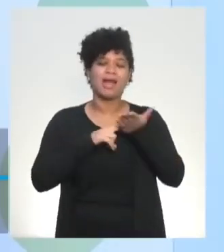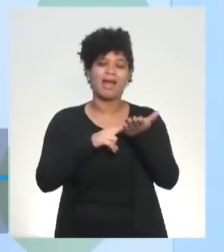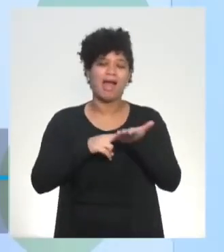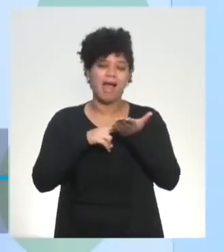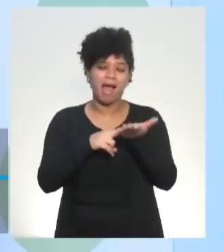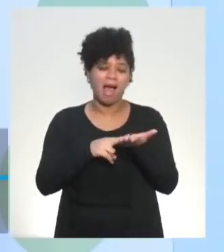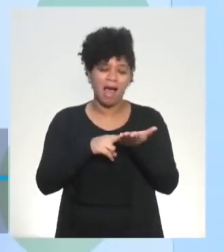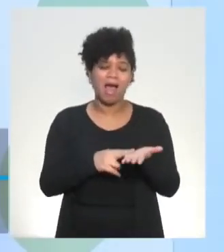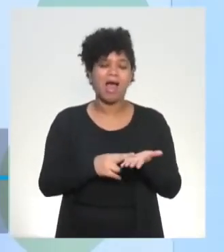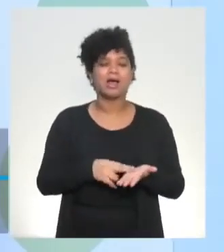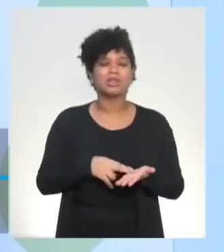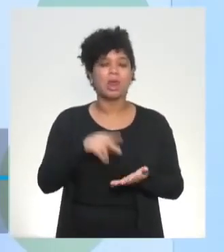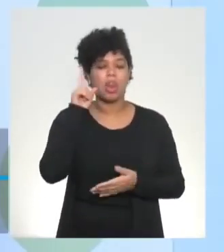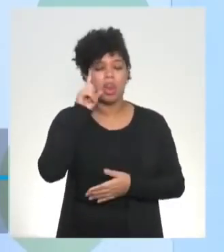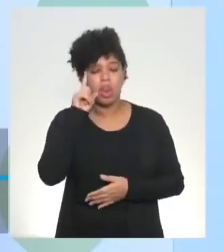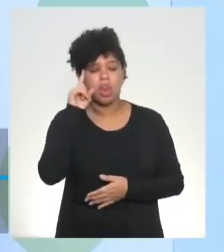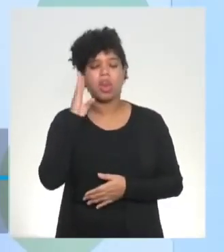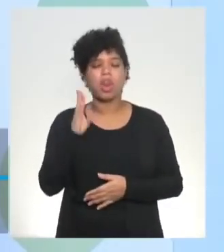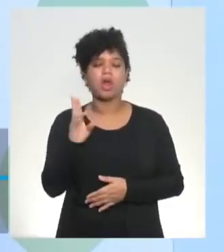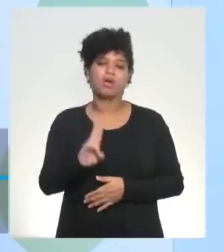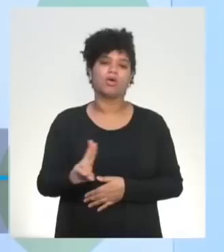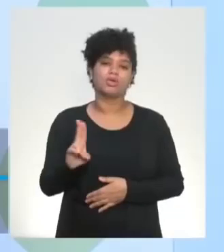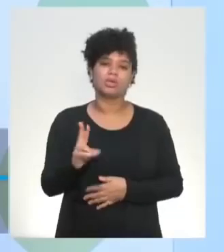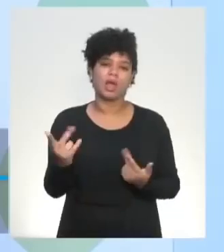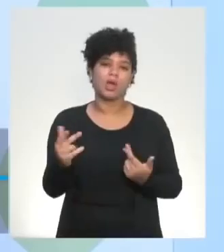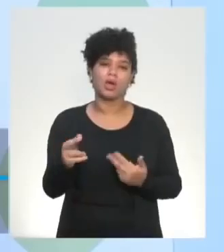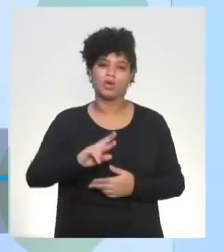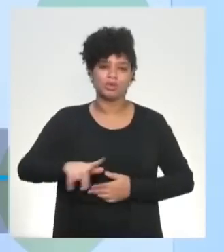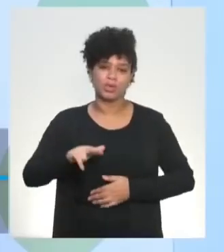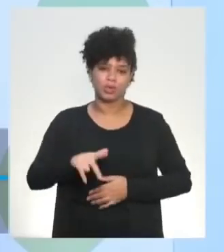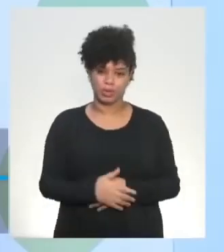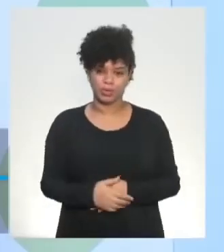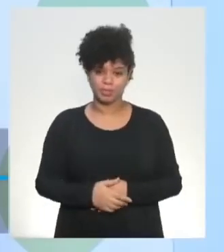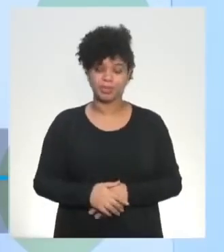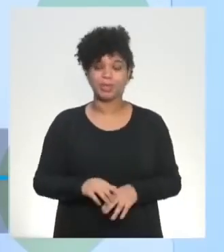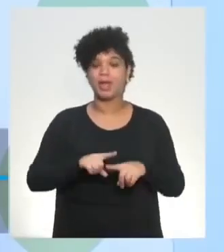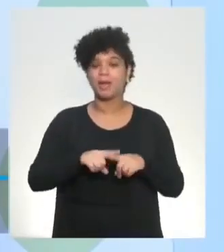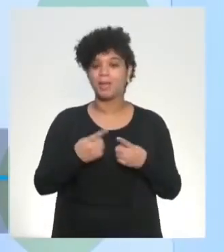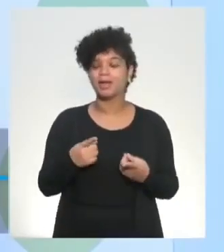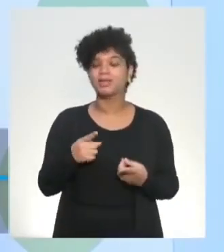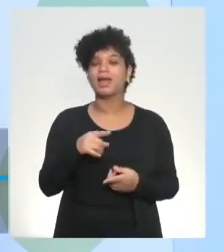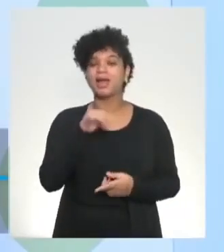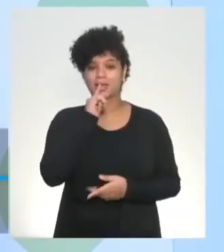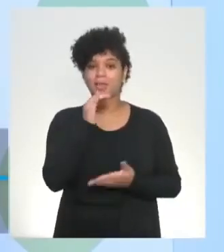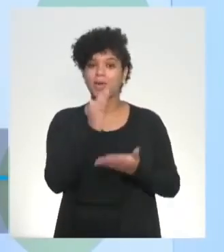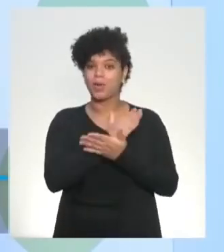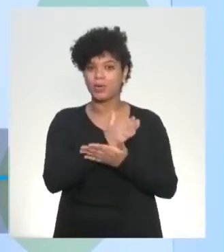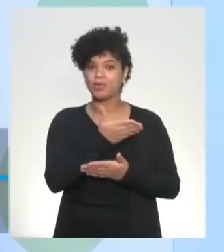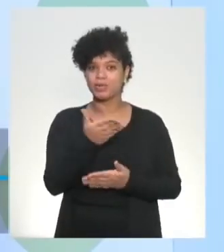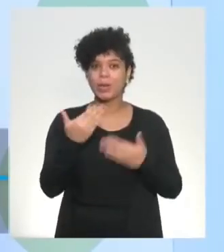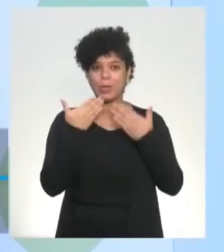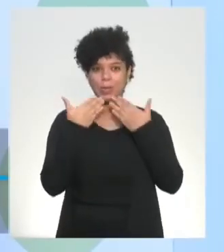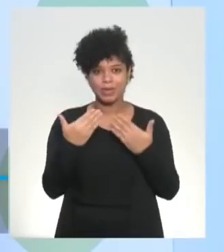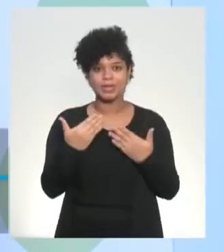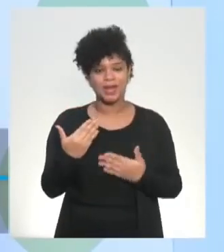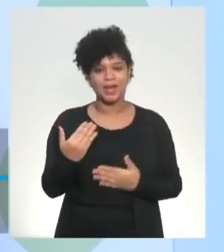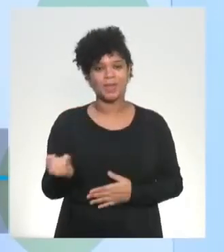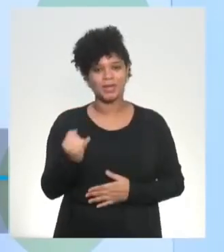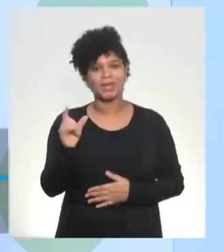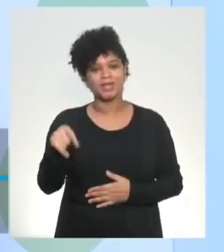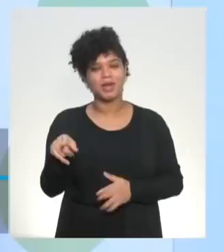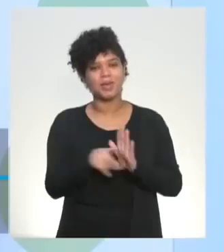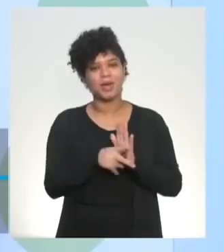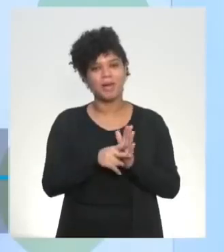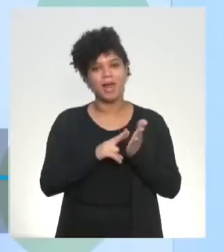tanta frequência, né? Como usávamos antigamente. Mas os exemplos que foram dados são exemplos que são peculiares mesmo da carta,